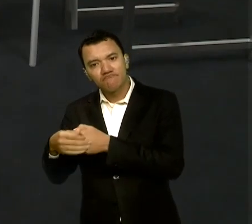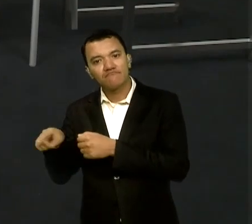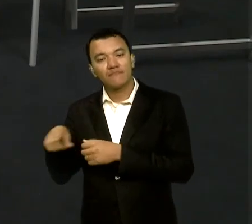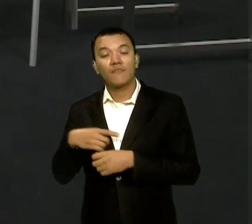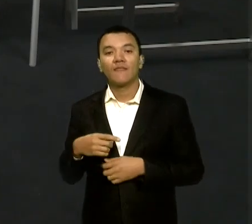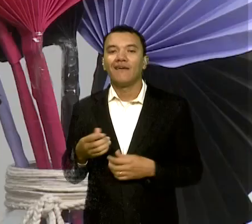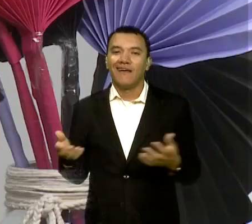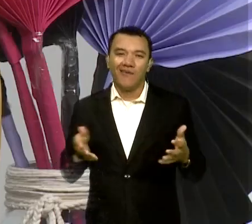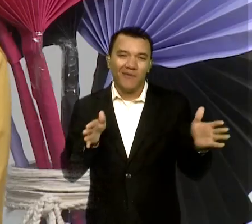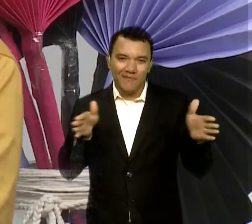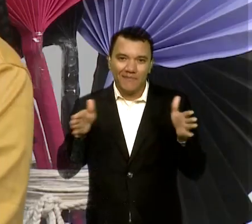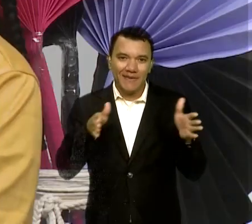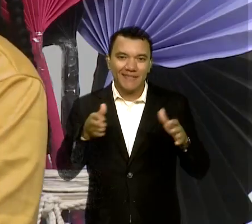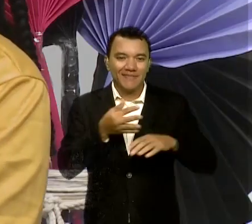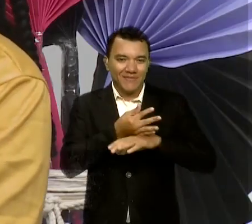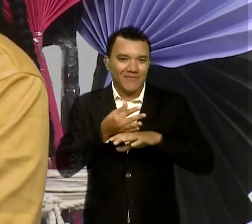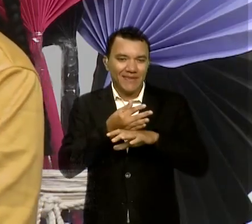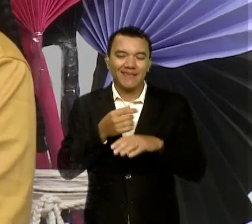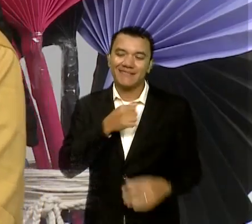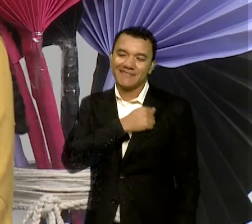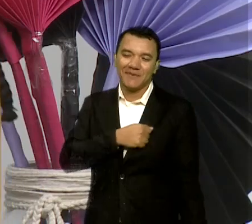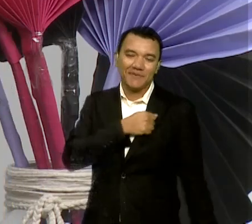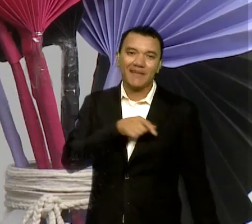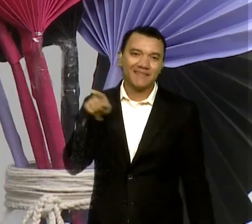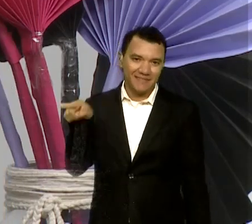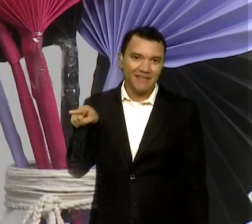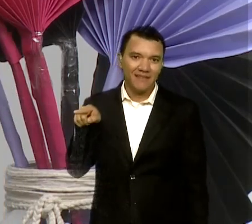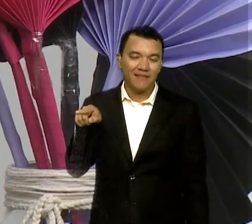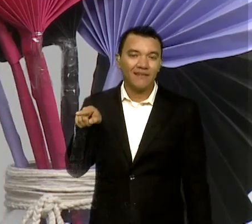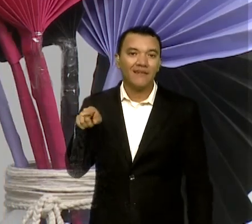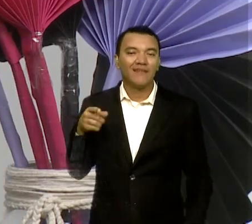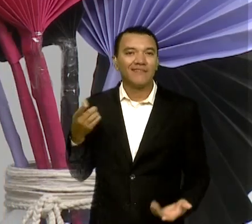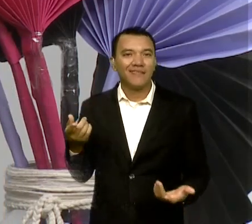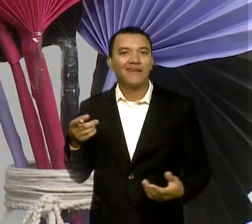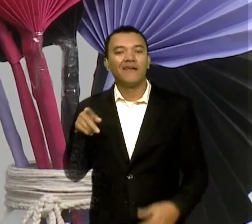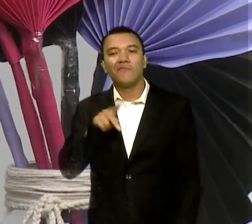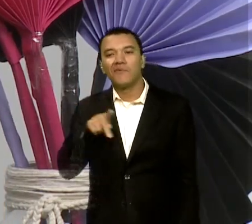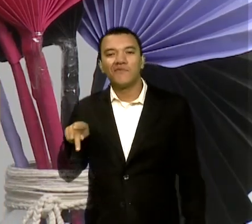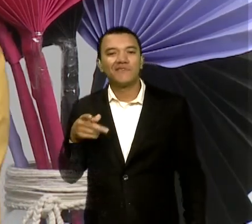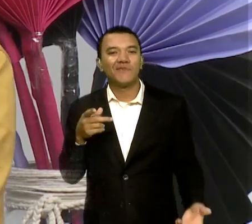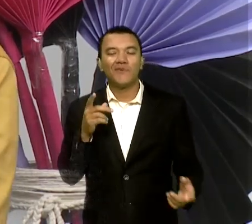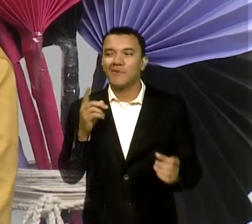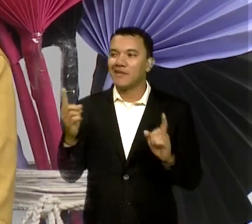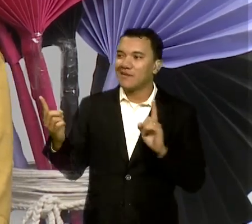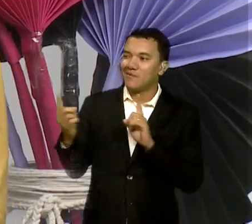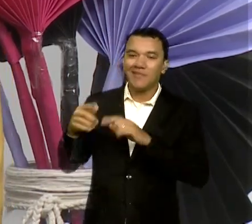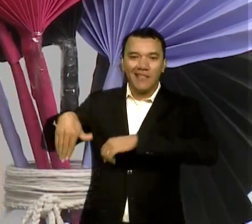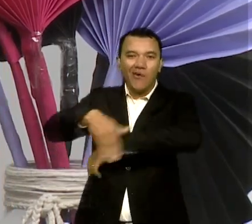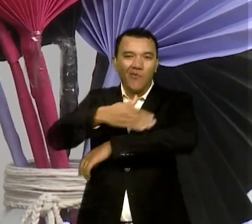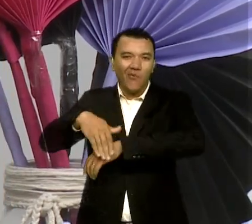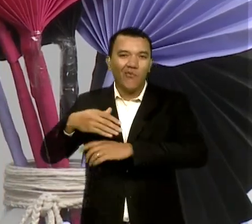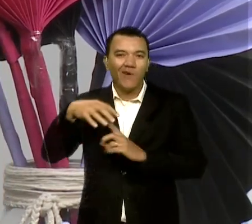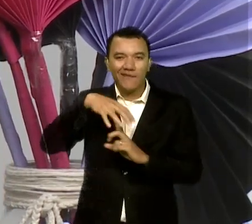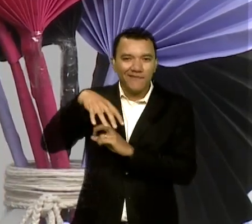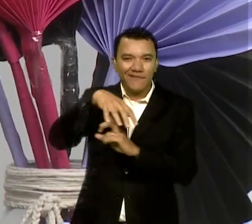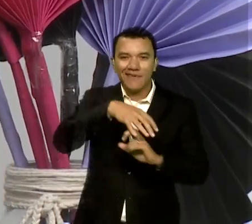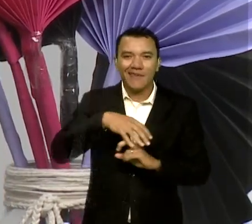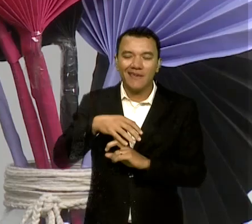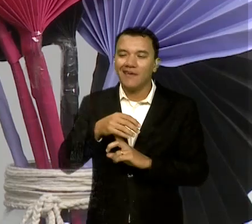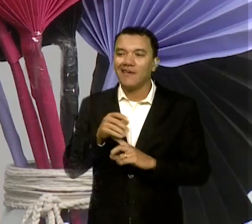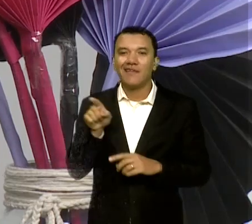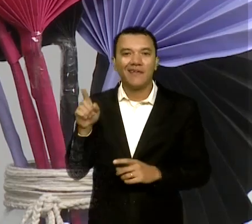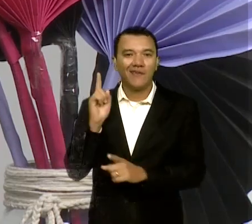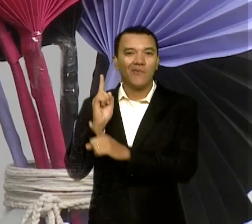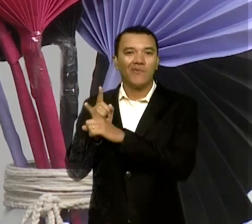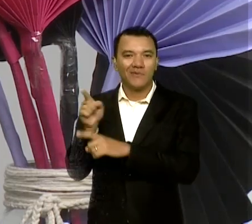no período de férias, estão com saudade do Maricota. Enquanto as professoras na feira, num comércio do bairro, abraça a